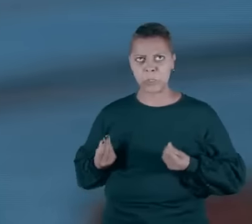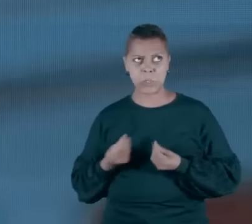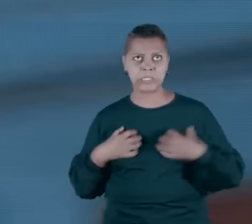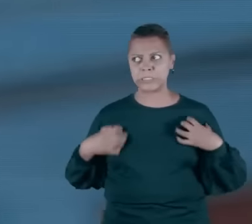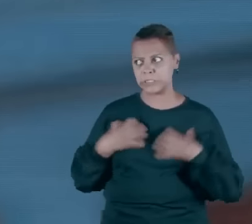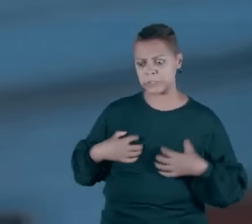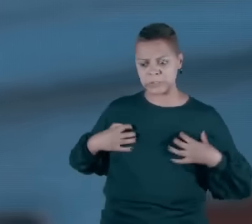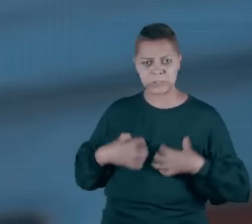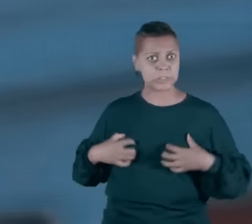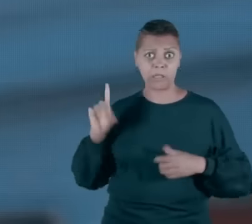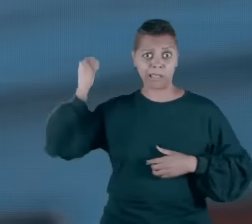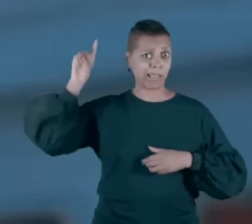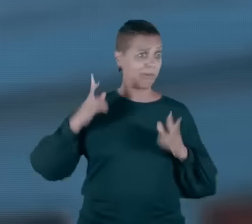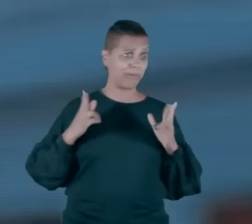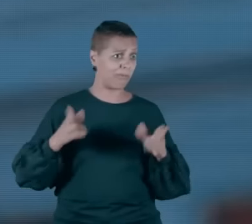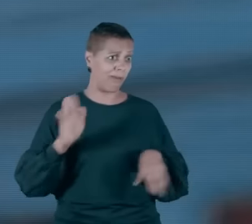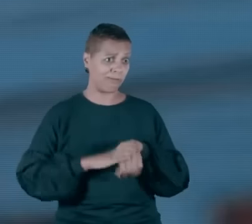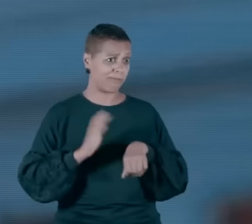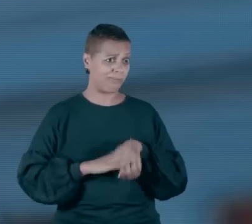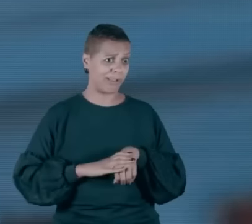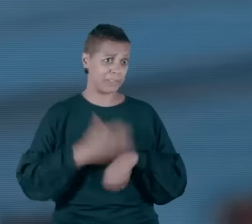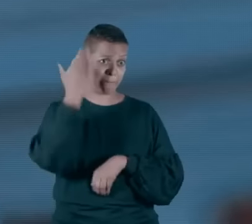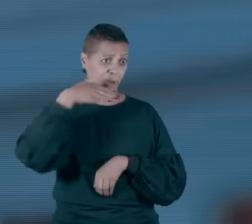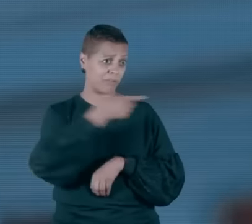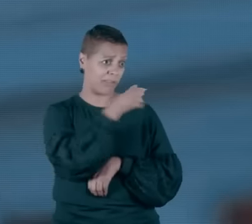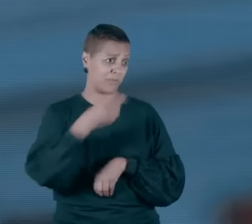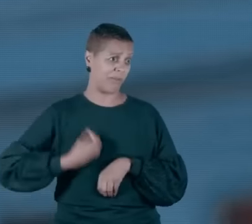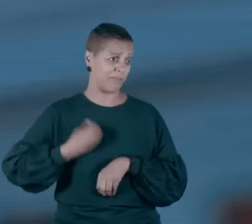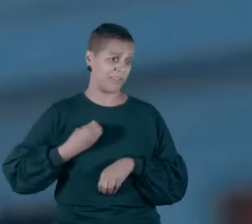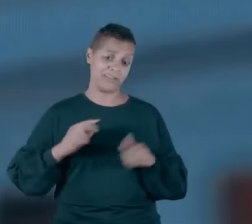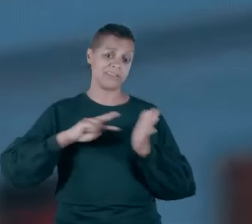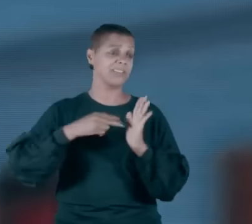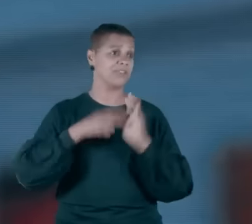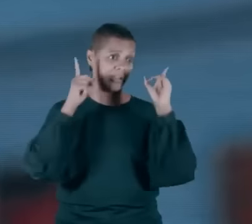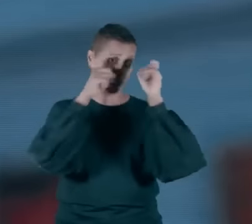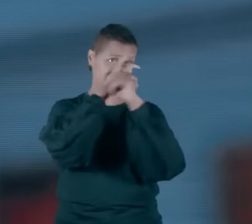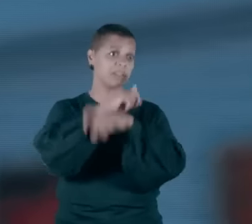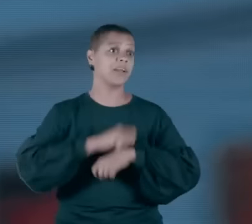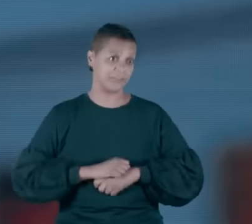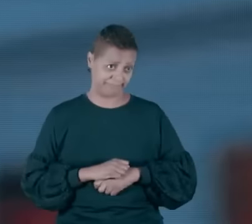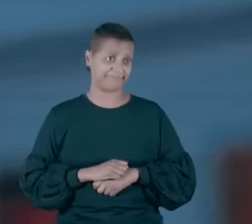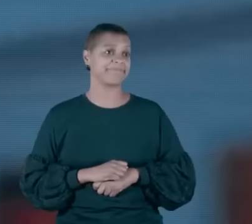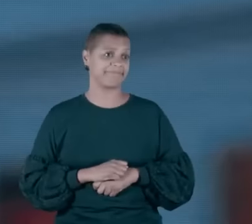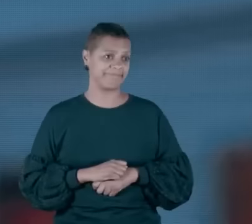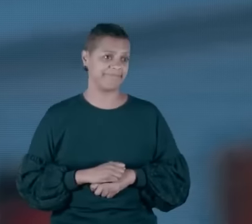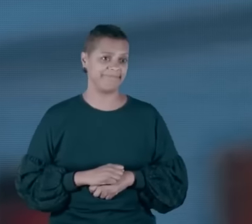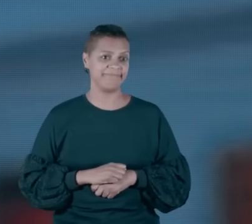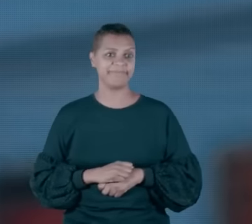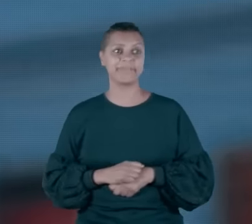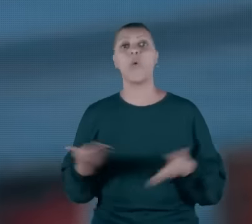alunos e Deus também faz isso na nossa vida hoje eu quero refletir